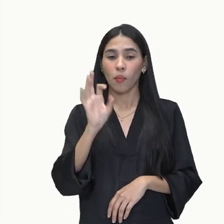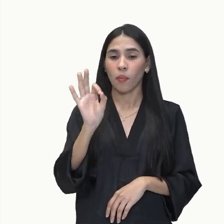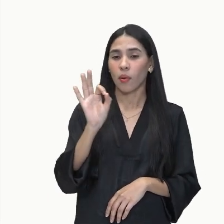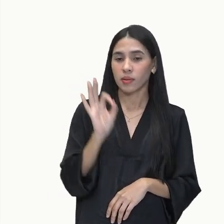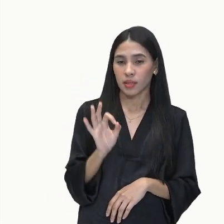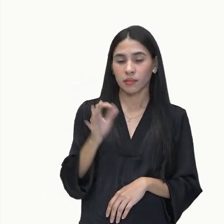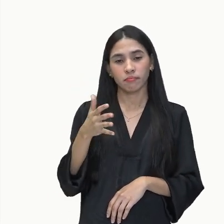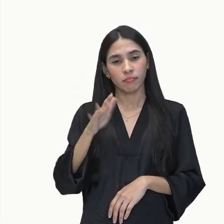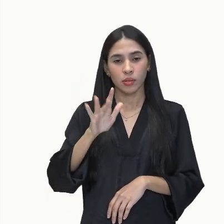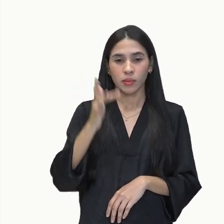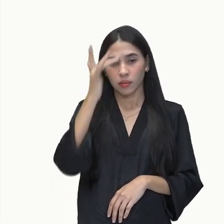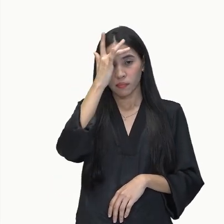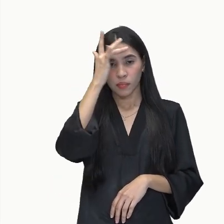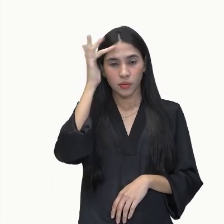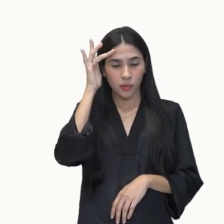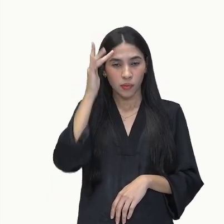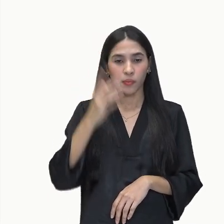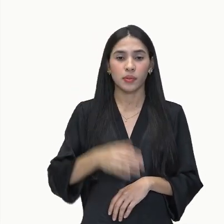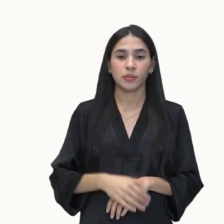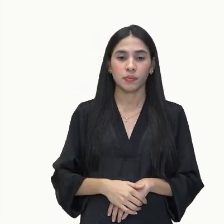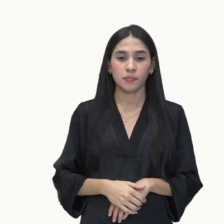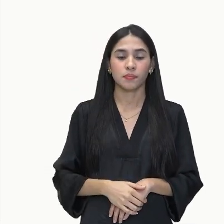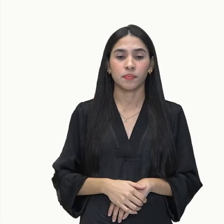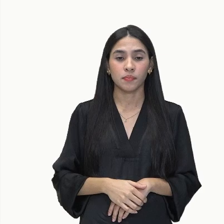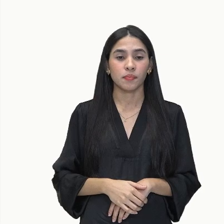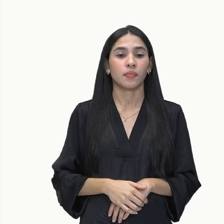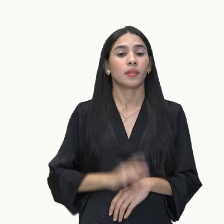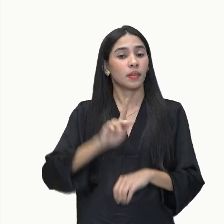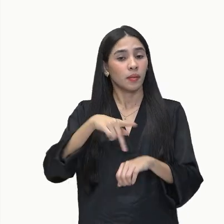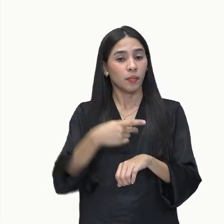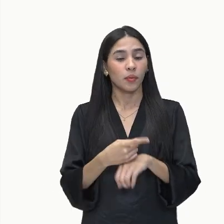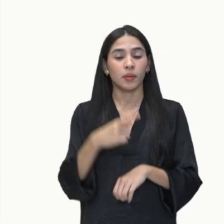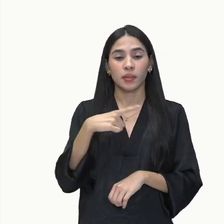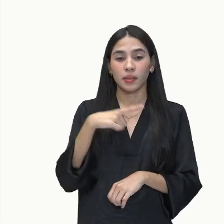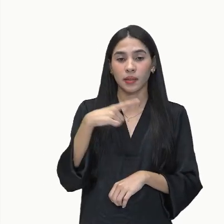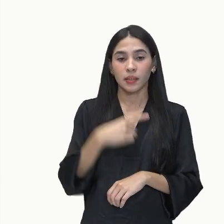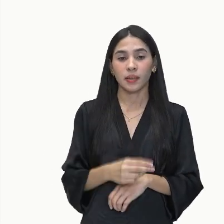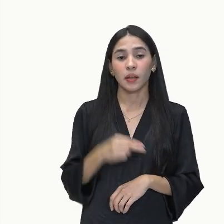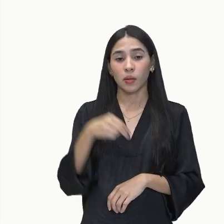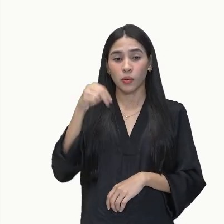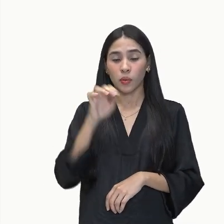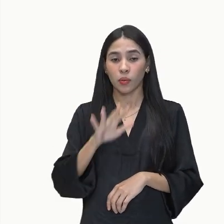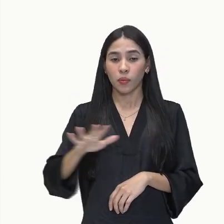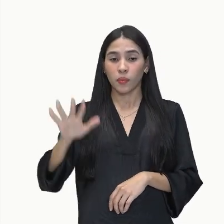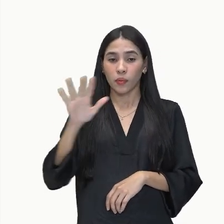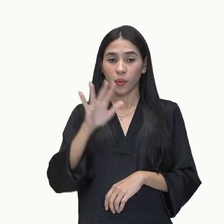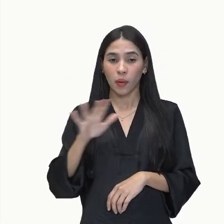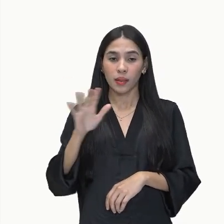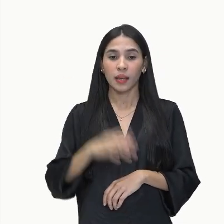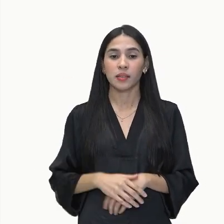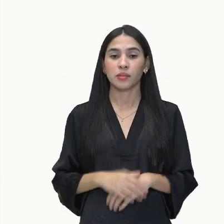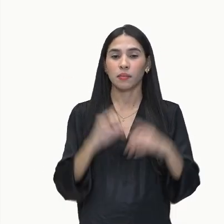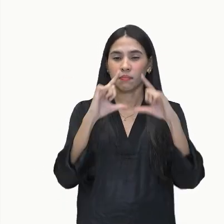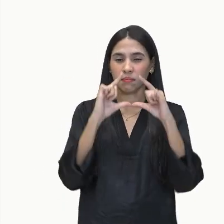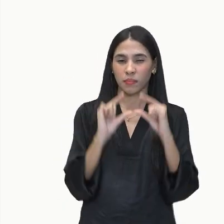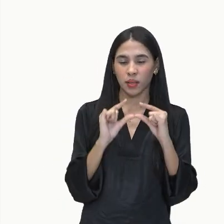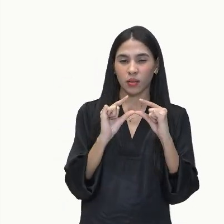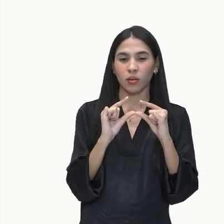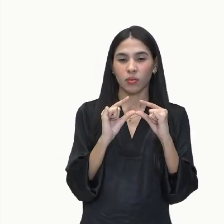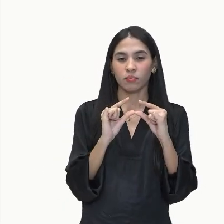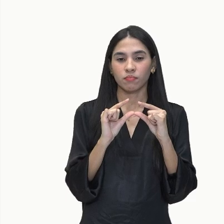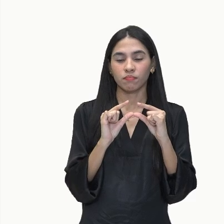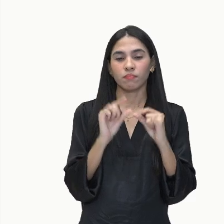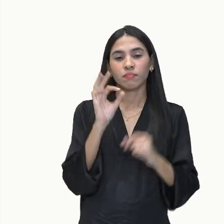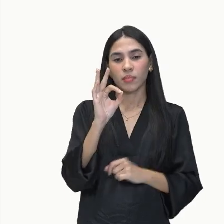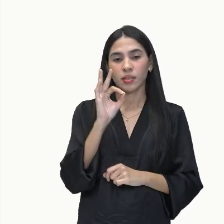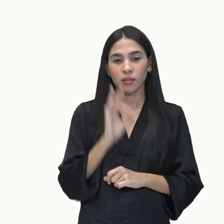75%, mais ou menos 78%, e aí nós temos a região Nordeste, com o menor